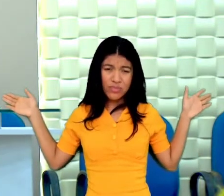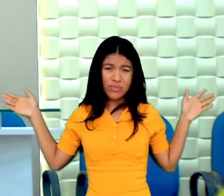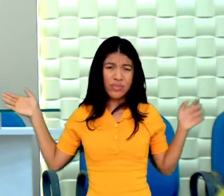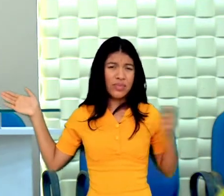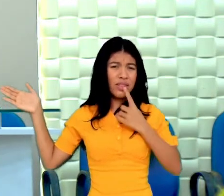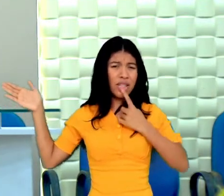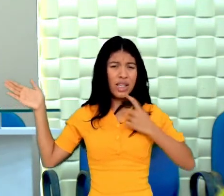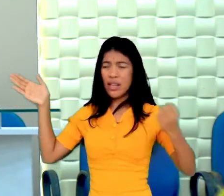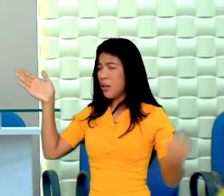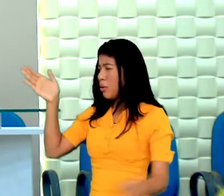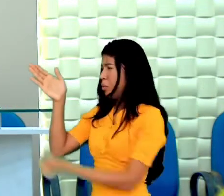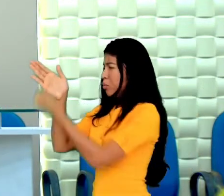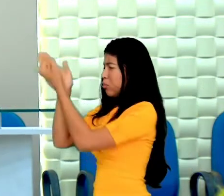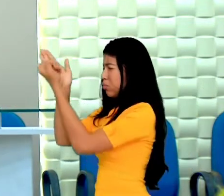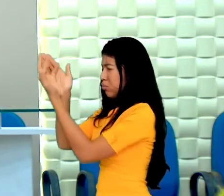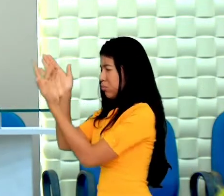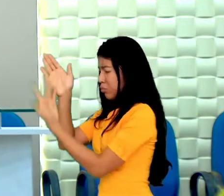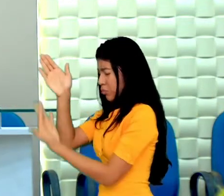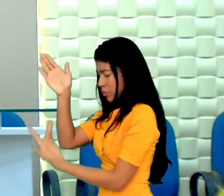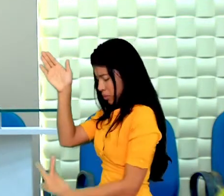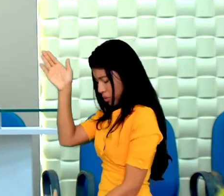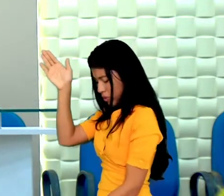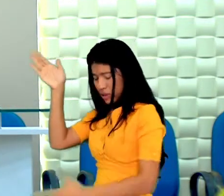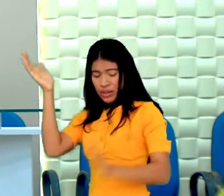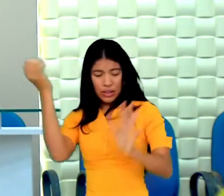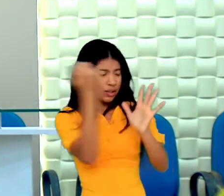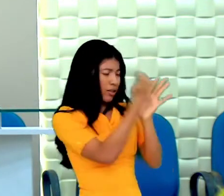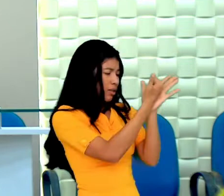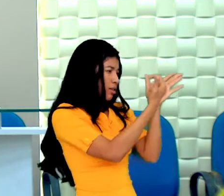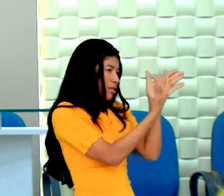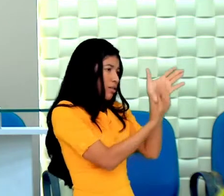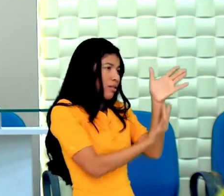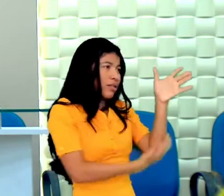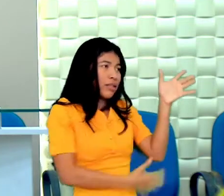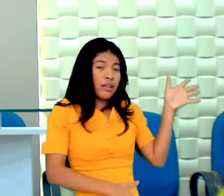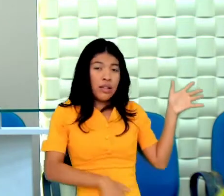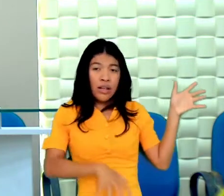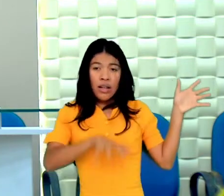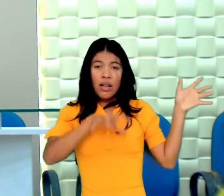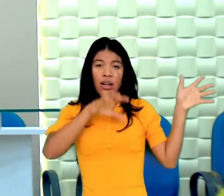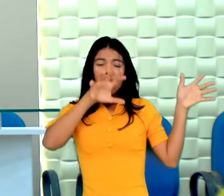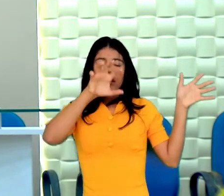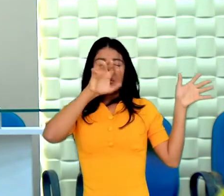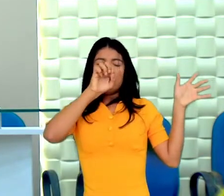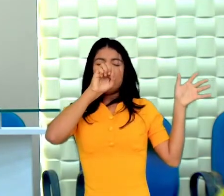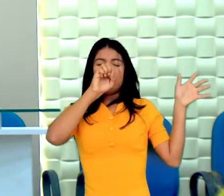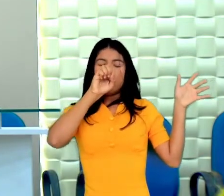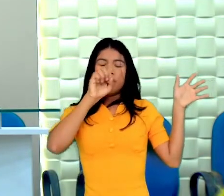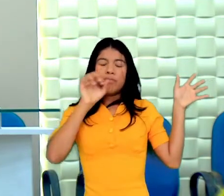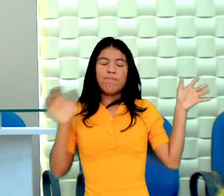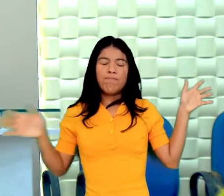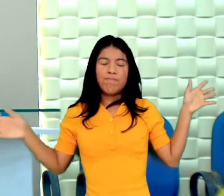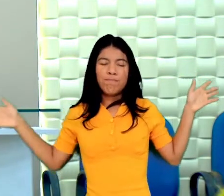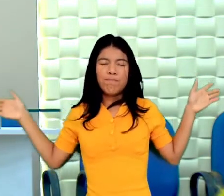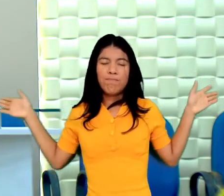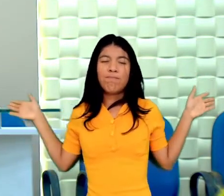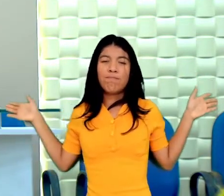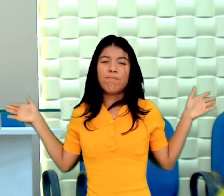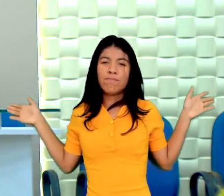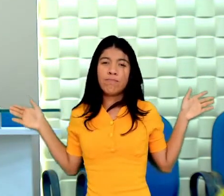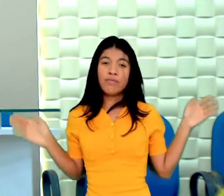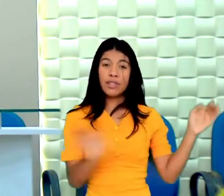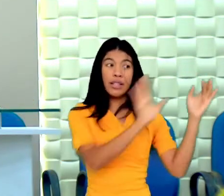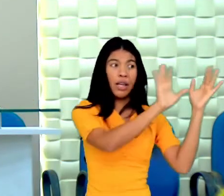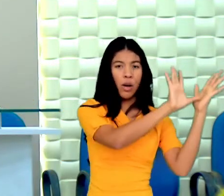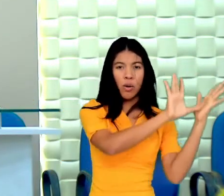sangue jorrando, seu fôlego faltando. E Jesus está ali e uma multidão dizendo